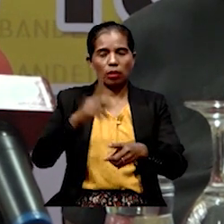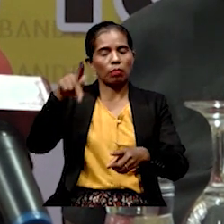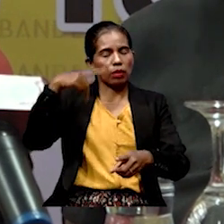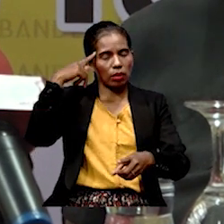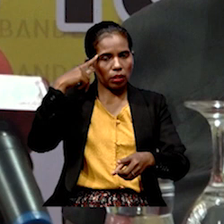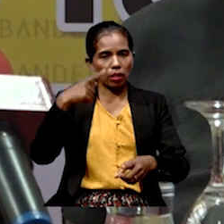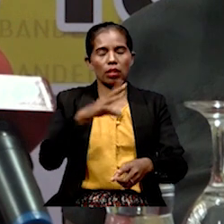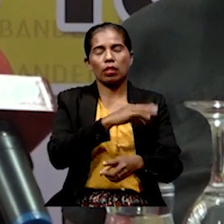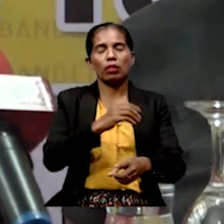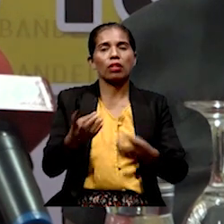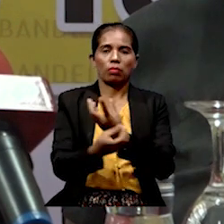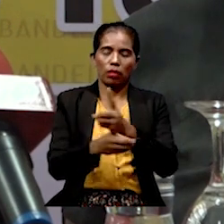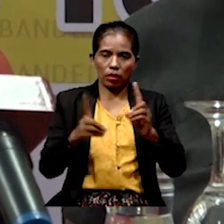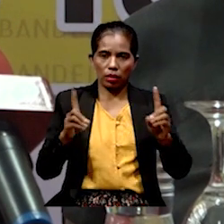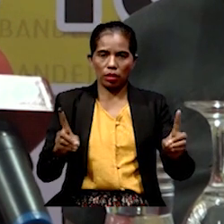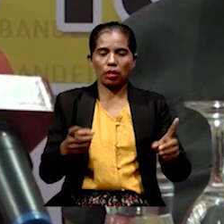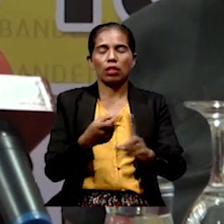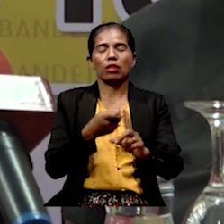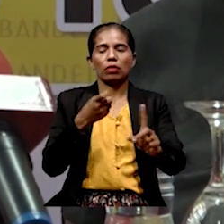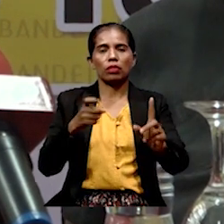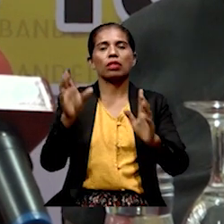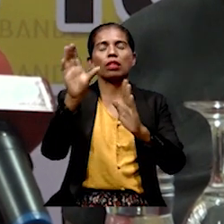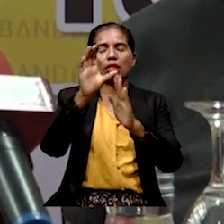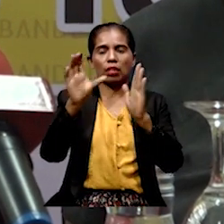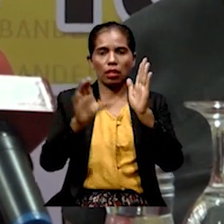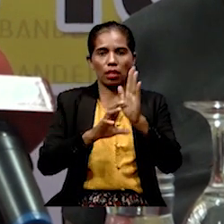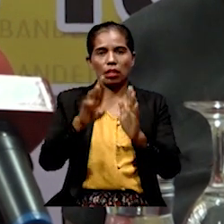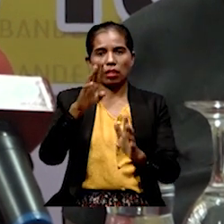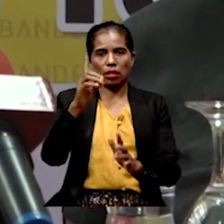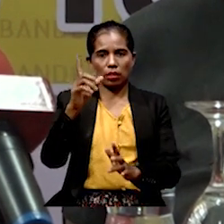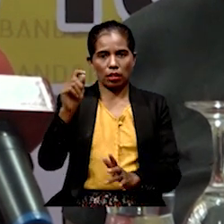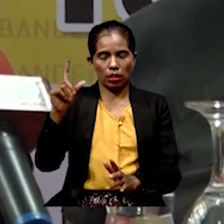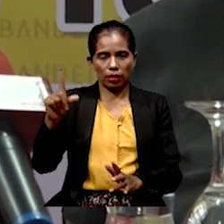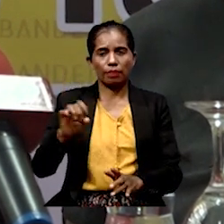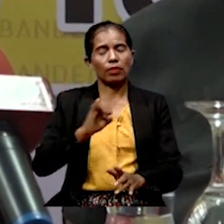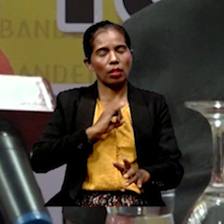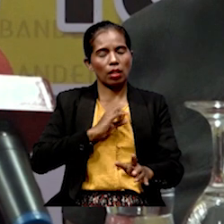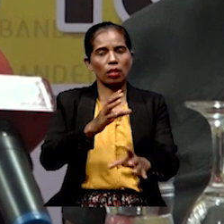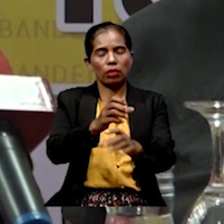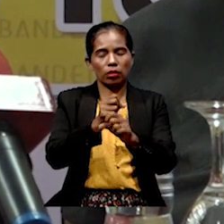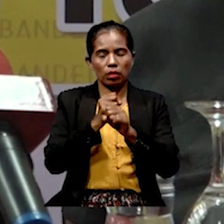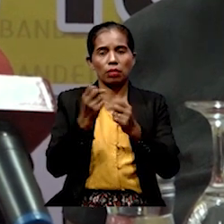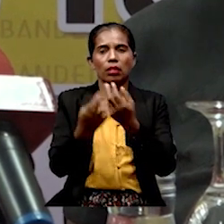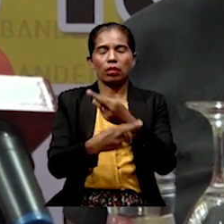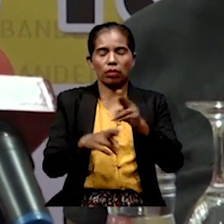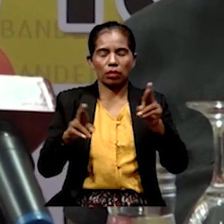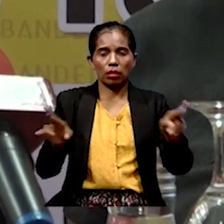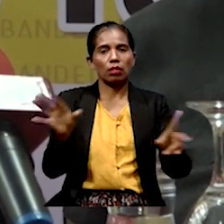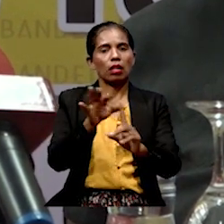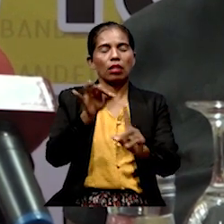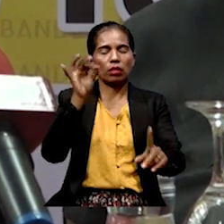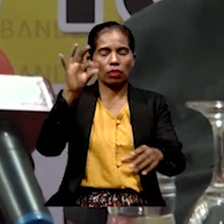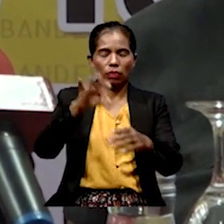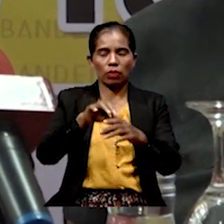NB, garante a Constituição da República. Ao cimo resultado eleição segunda ronda,